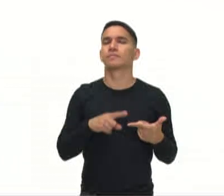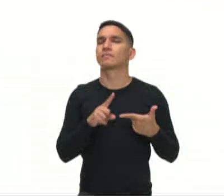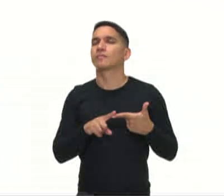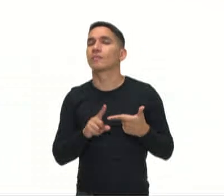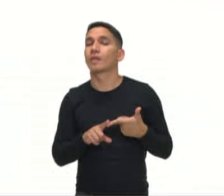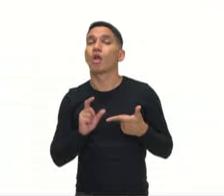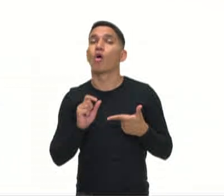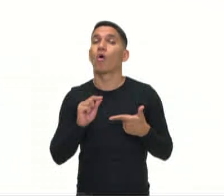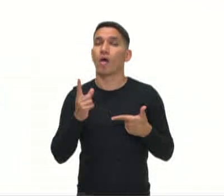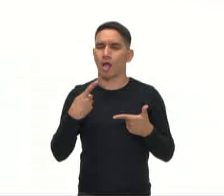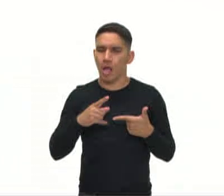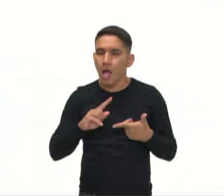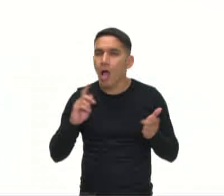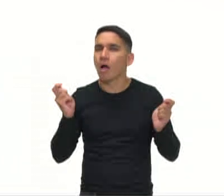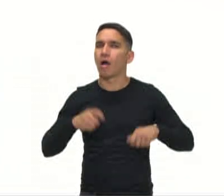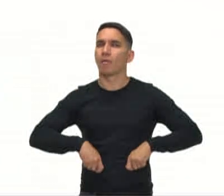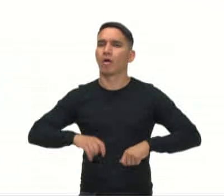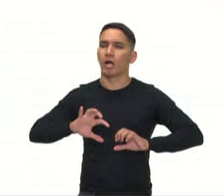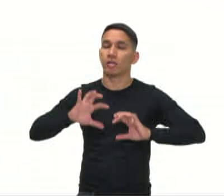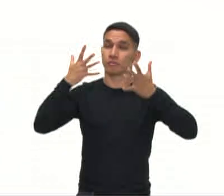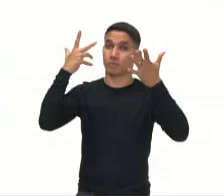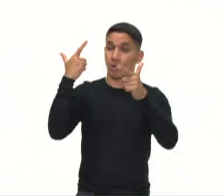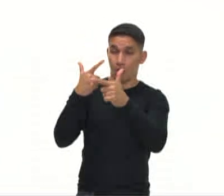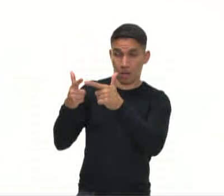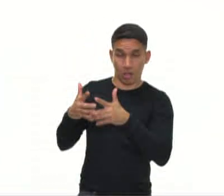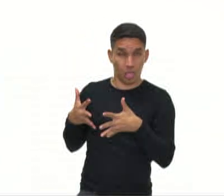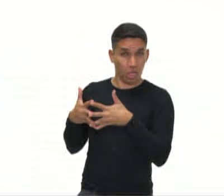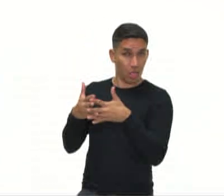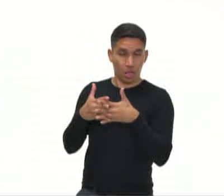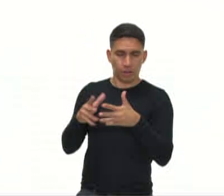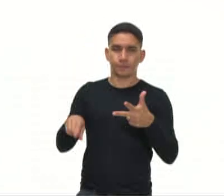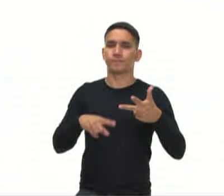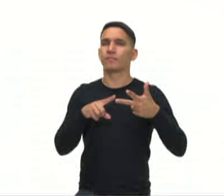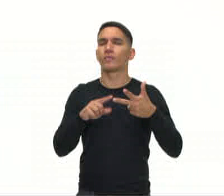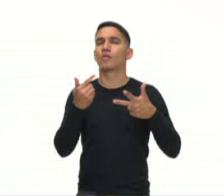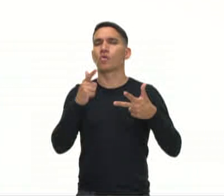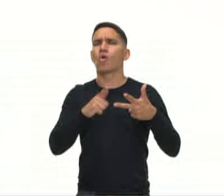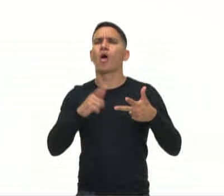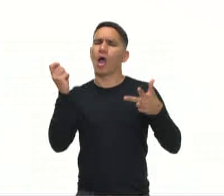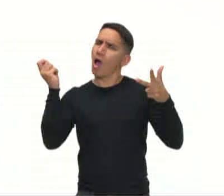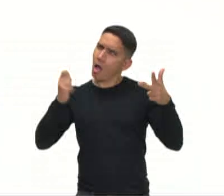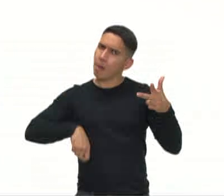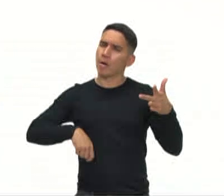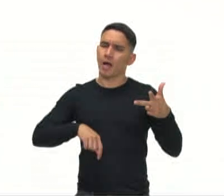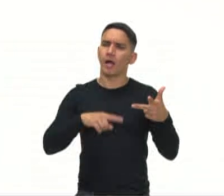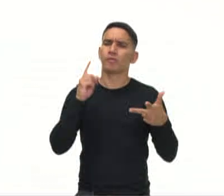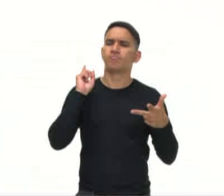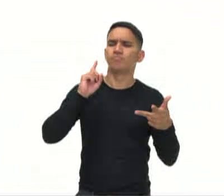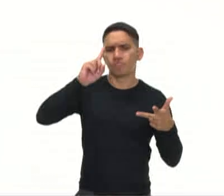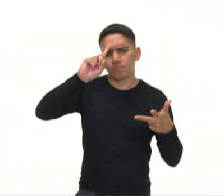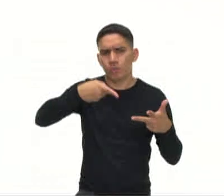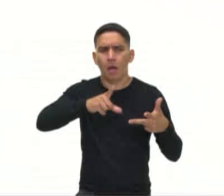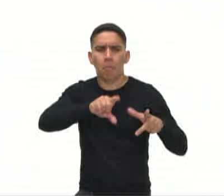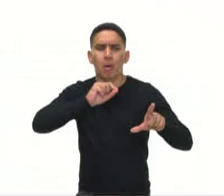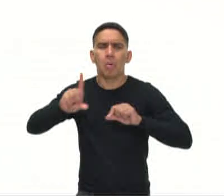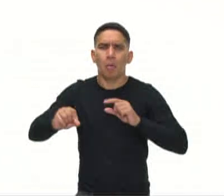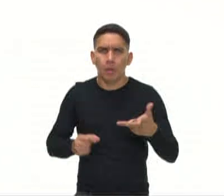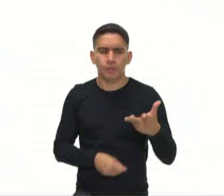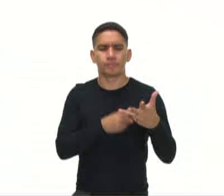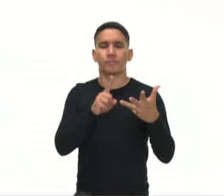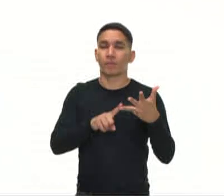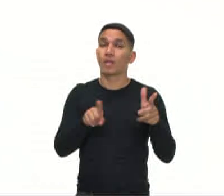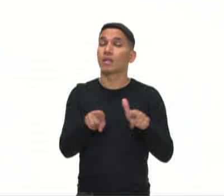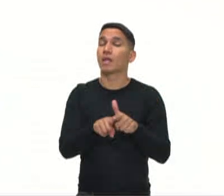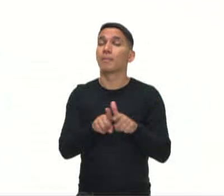capacidade de resolver conflitos, a capacidade de tomar decisões, a capacidade de utilizar